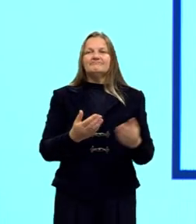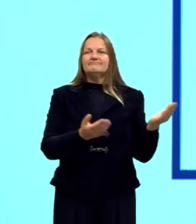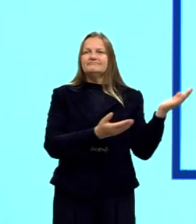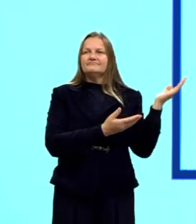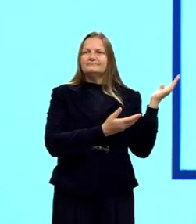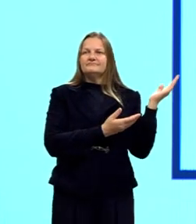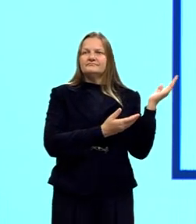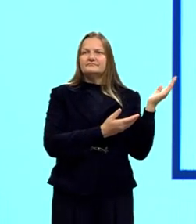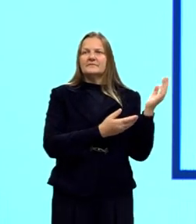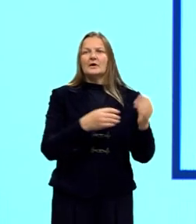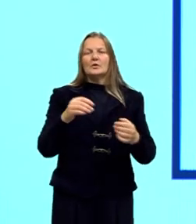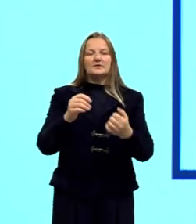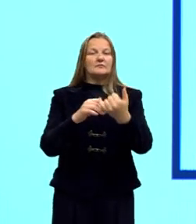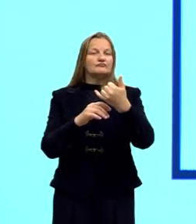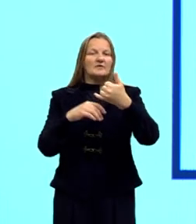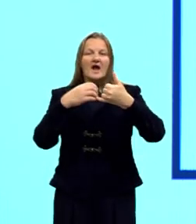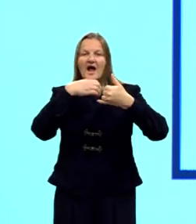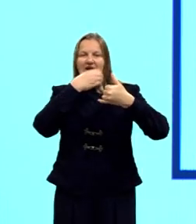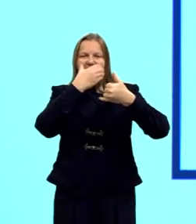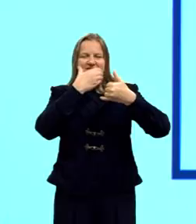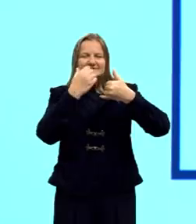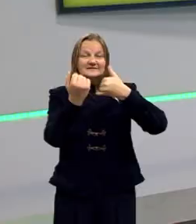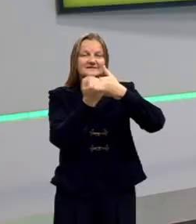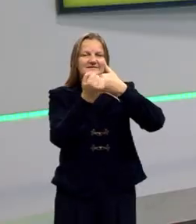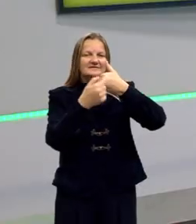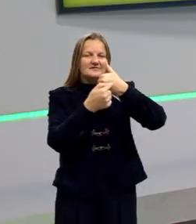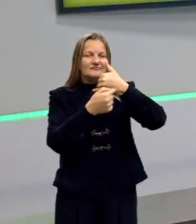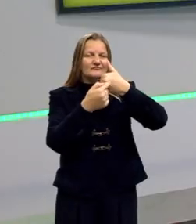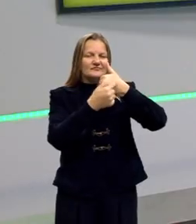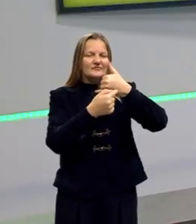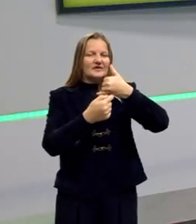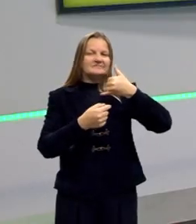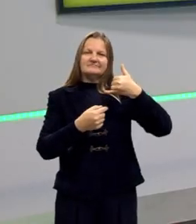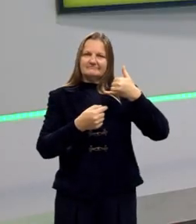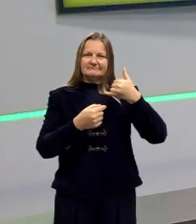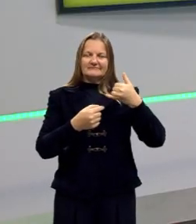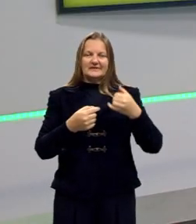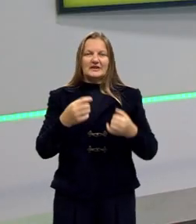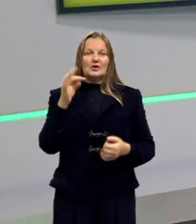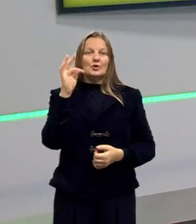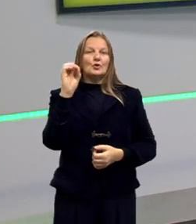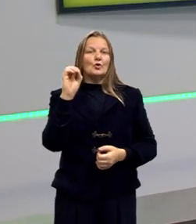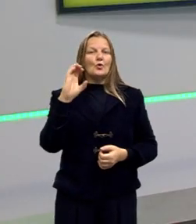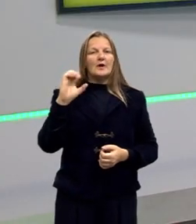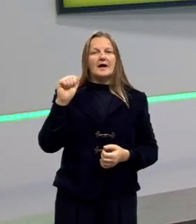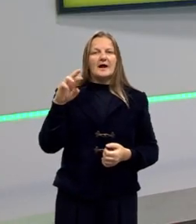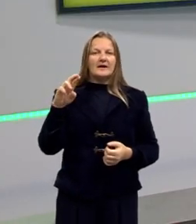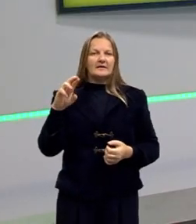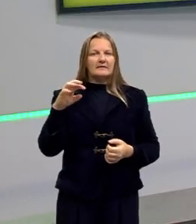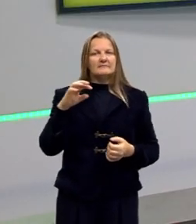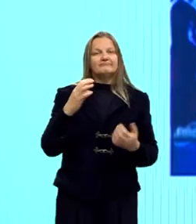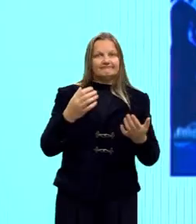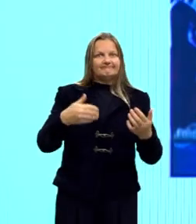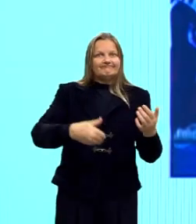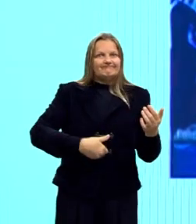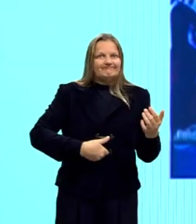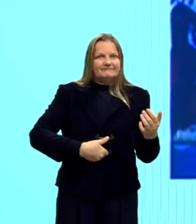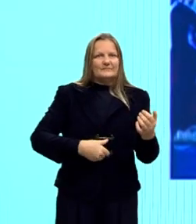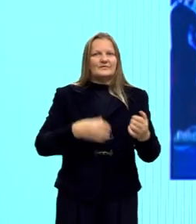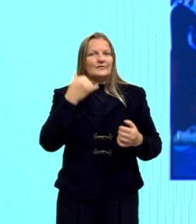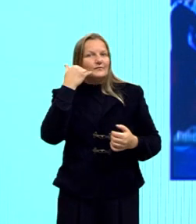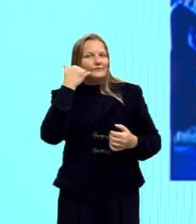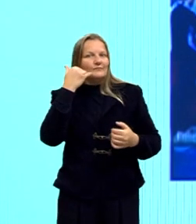é outra ele tá tocando meu iPhone né tem acesso ali e aí sobre essa questão da xenofobia vai mostrar agora para vocês alguns cartazes